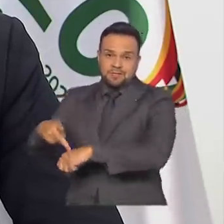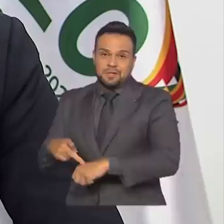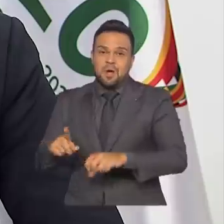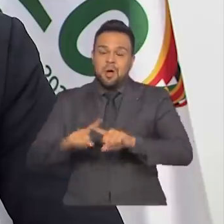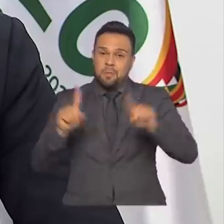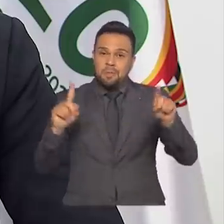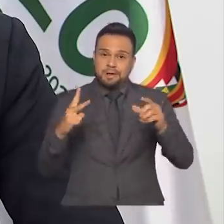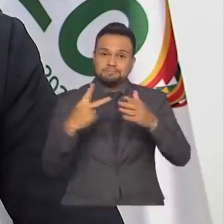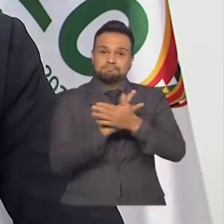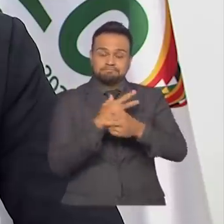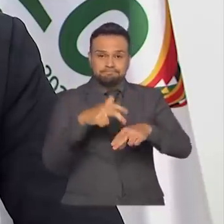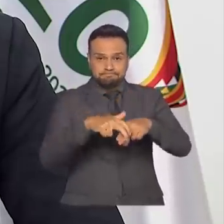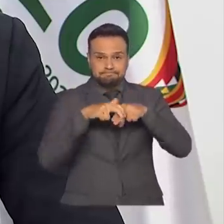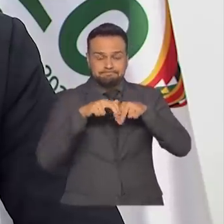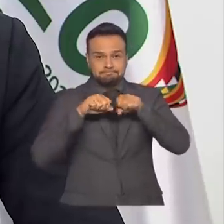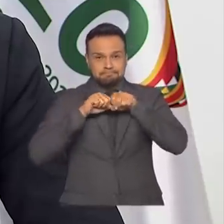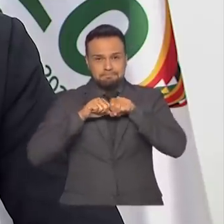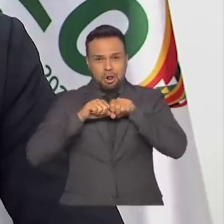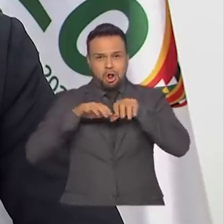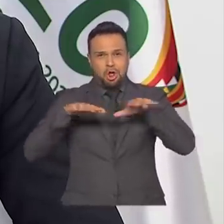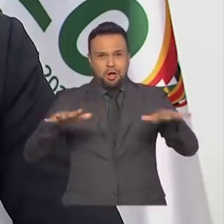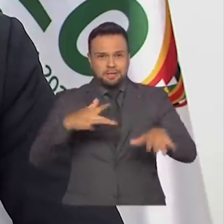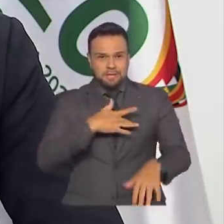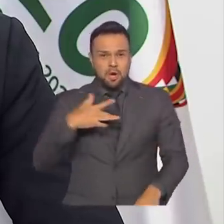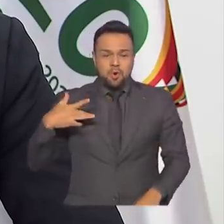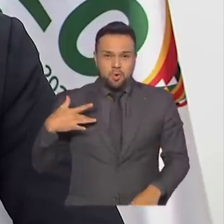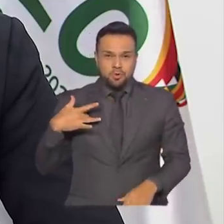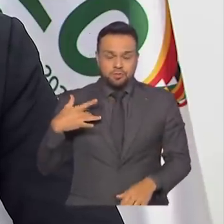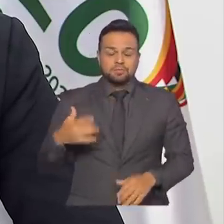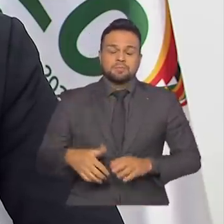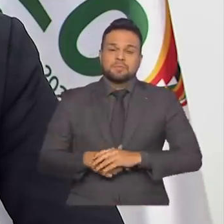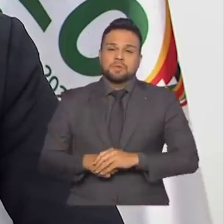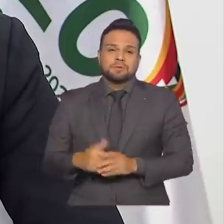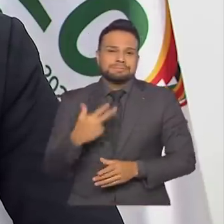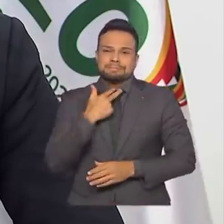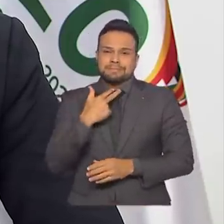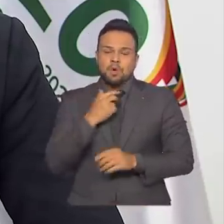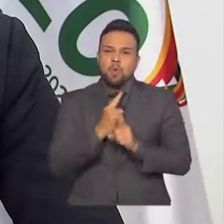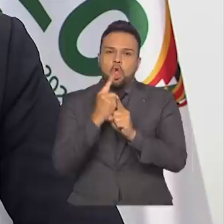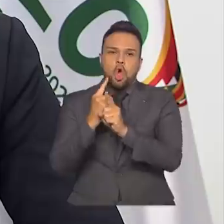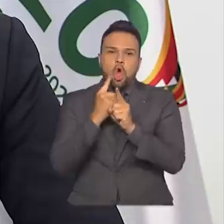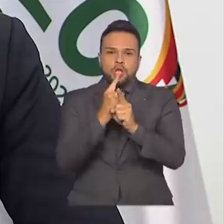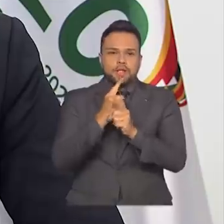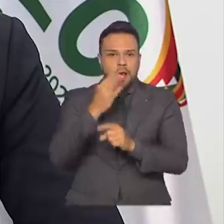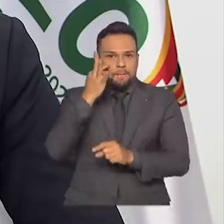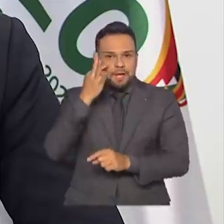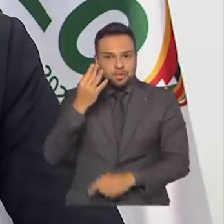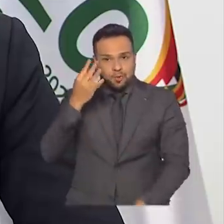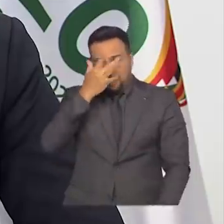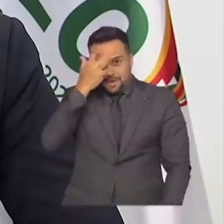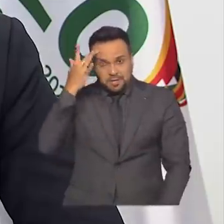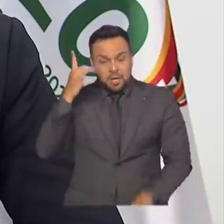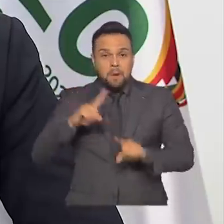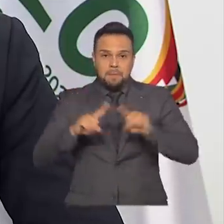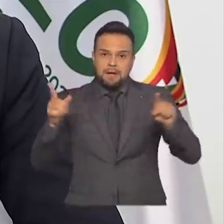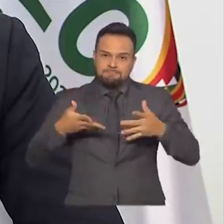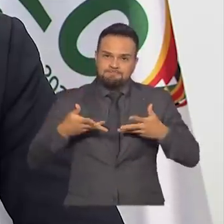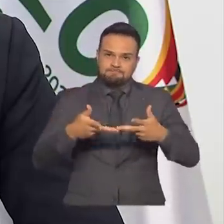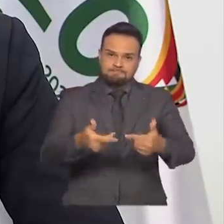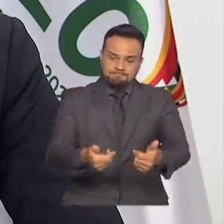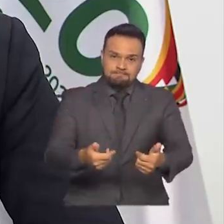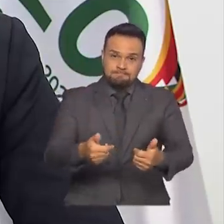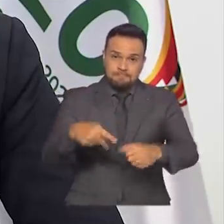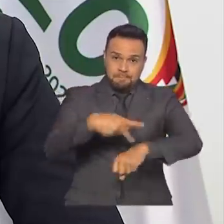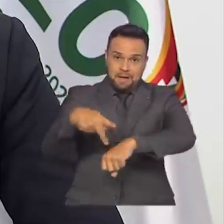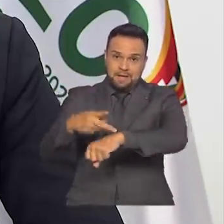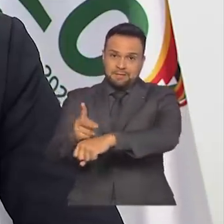possível nos encontrarmos pessoalmente. Porém, graças à brilhante e criativa atuação da Arábia Saudita, e em particular